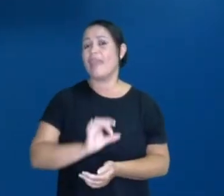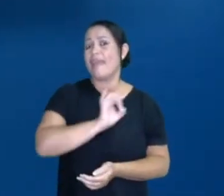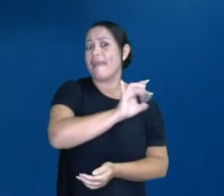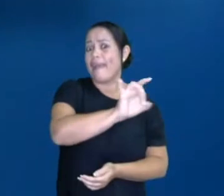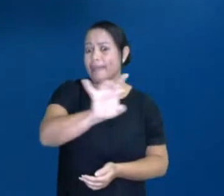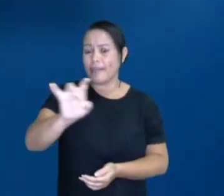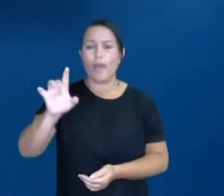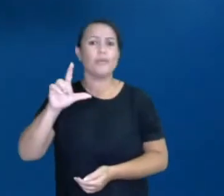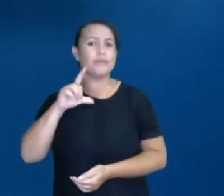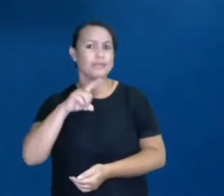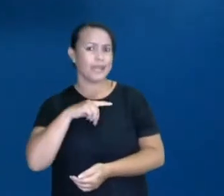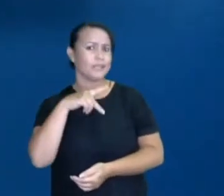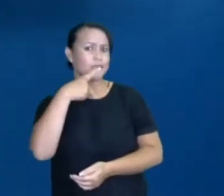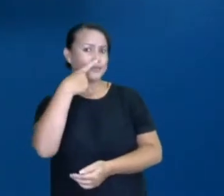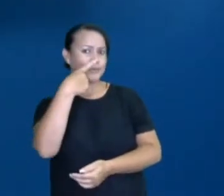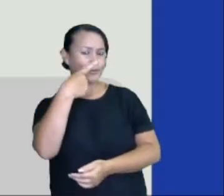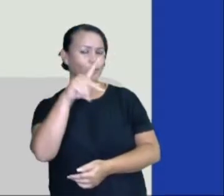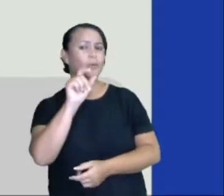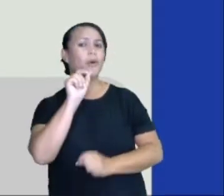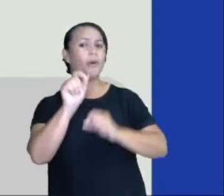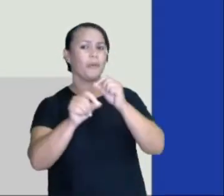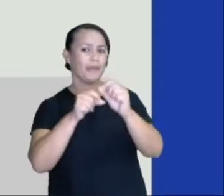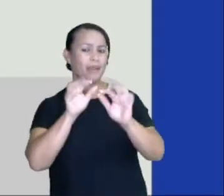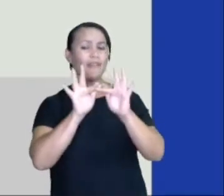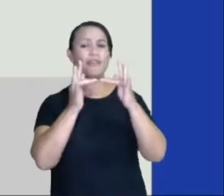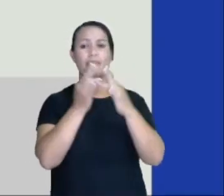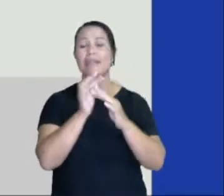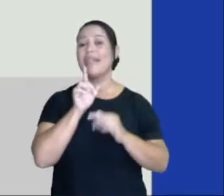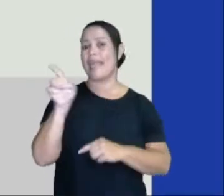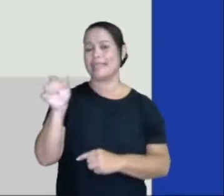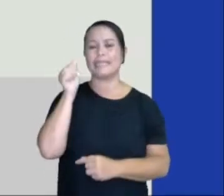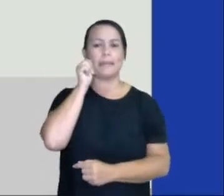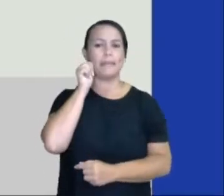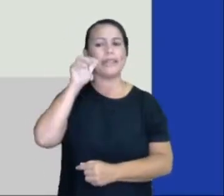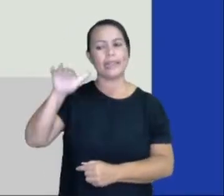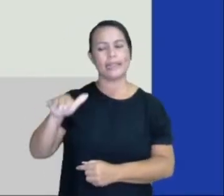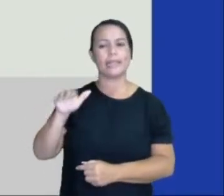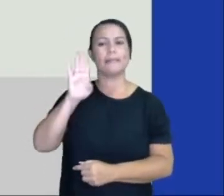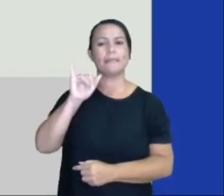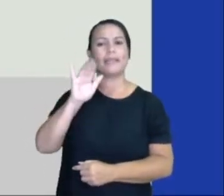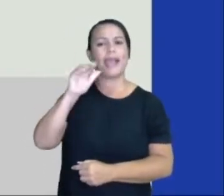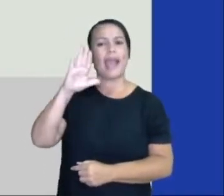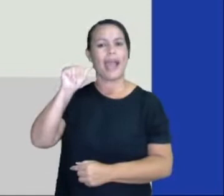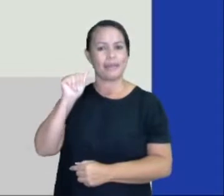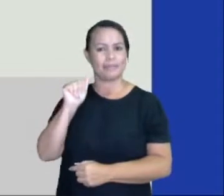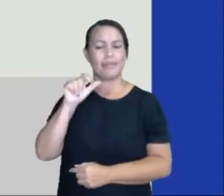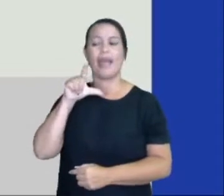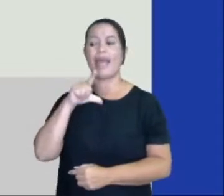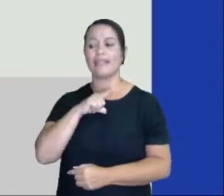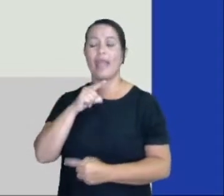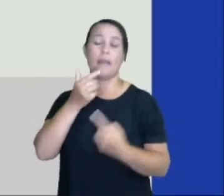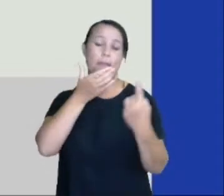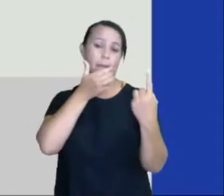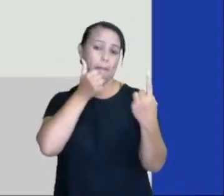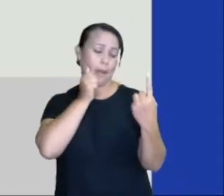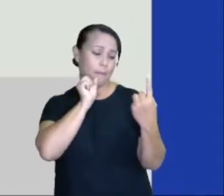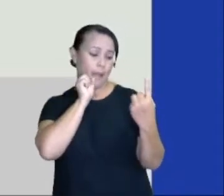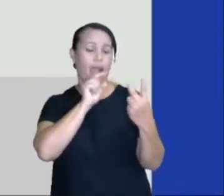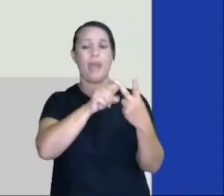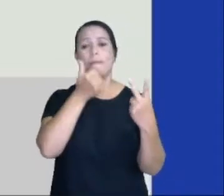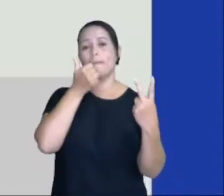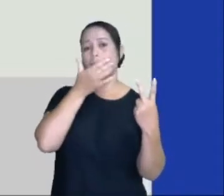Cada um tem sua família. Esta é a família de Bianca. É formada pelo papai,